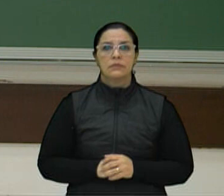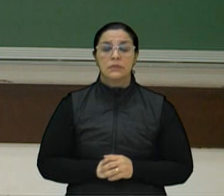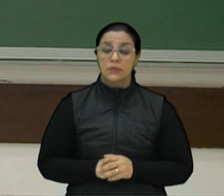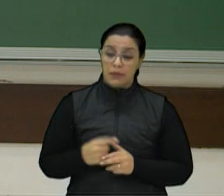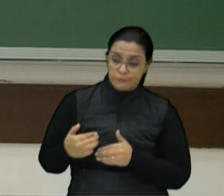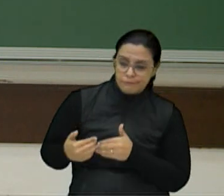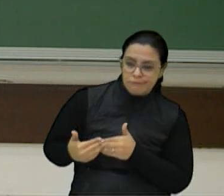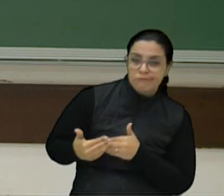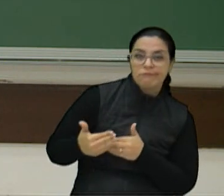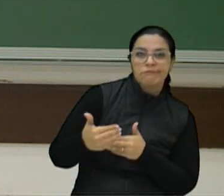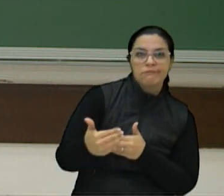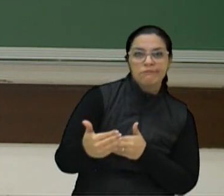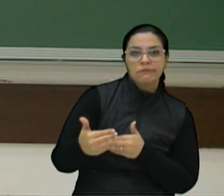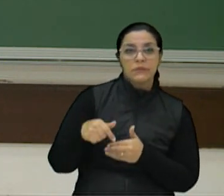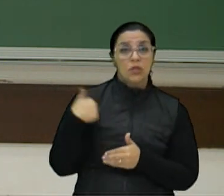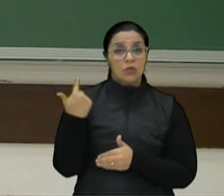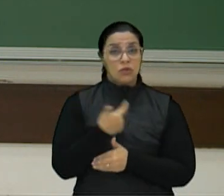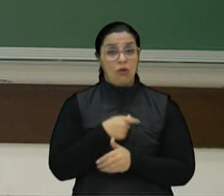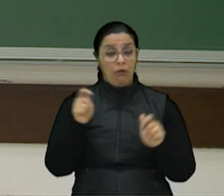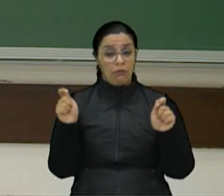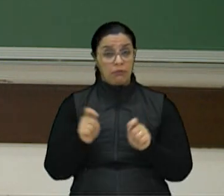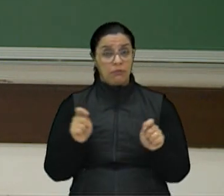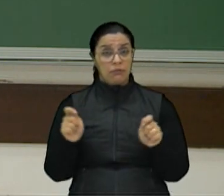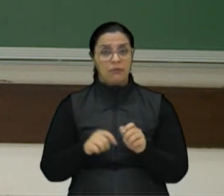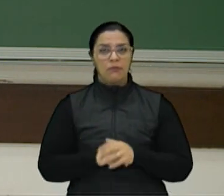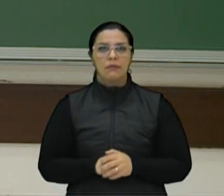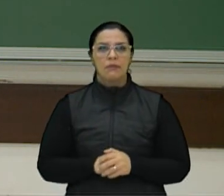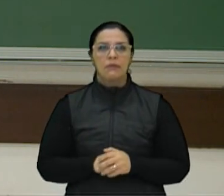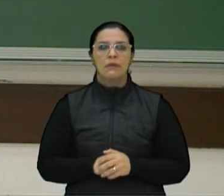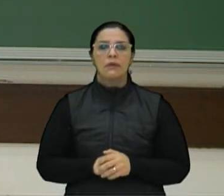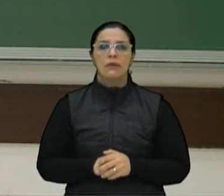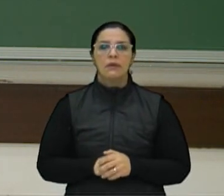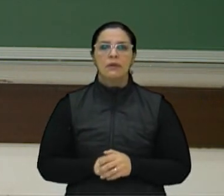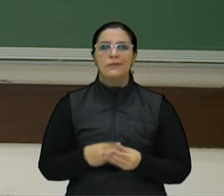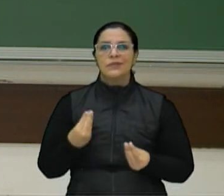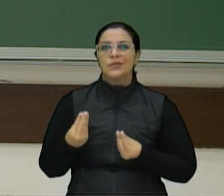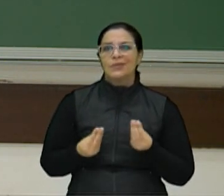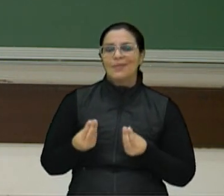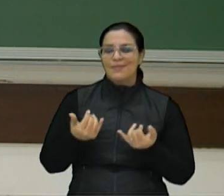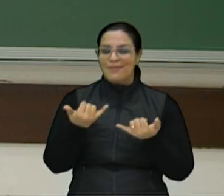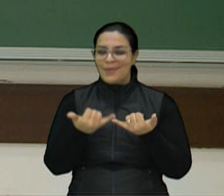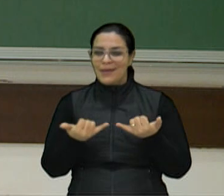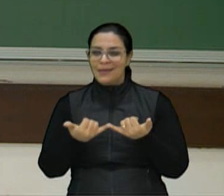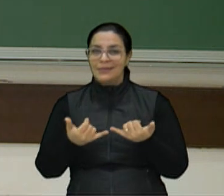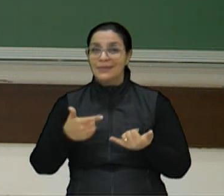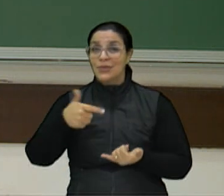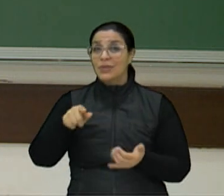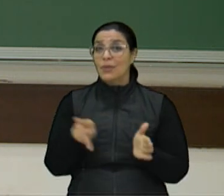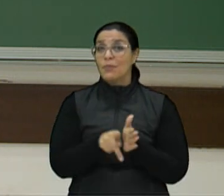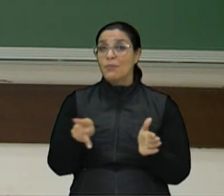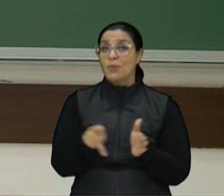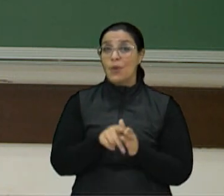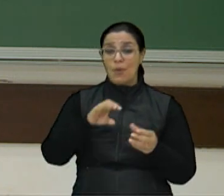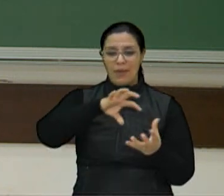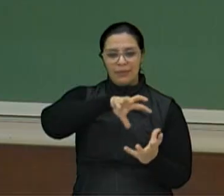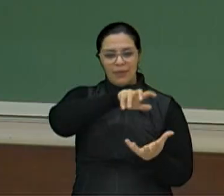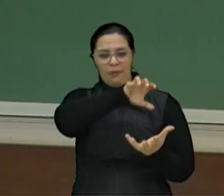com o tempo, nós consigamos não ter o aquecimento